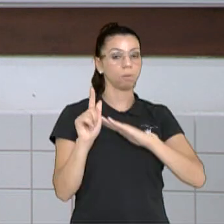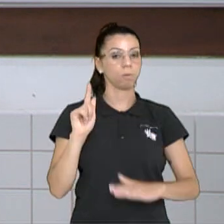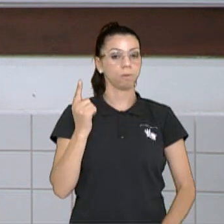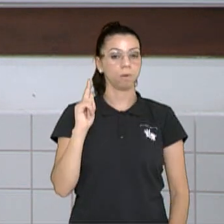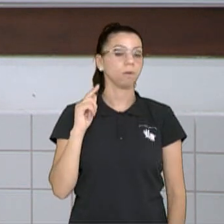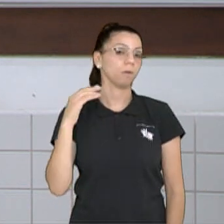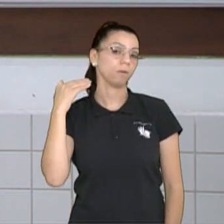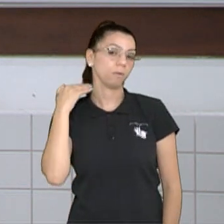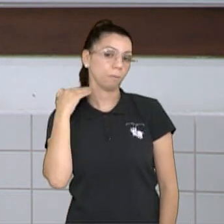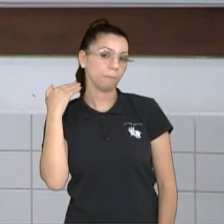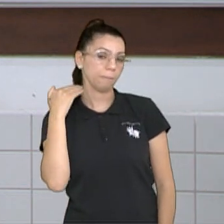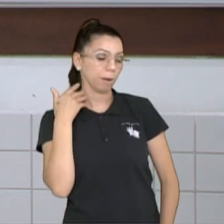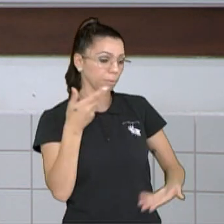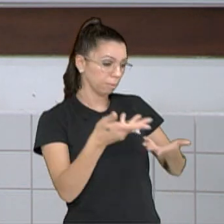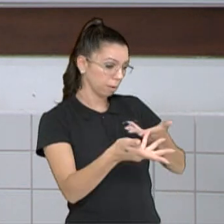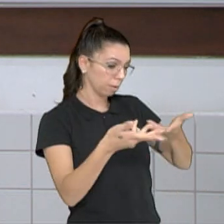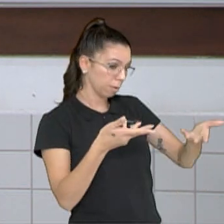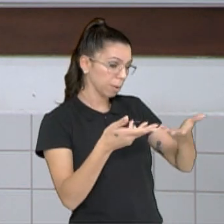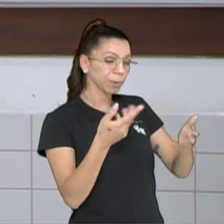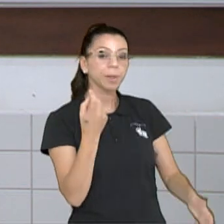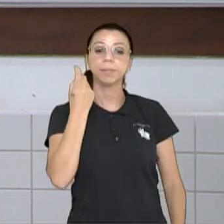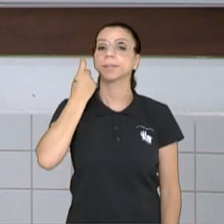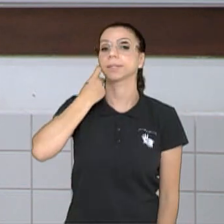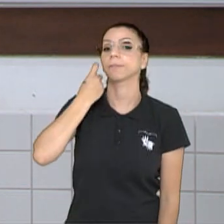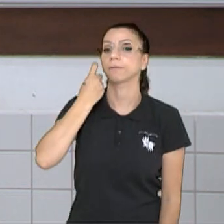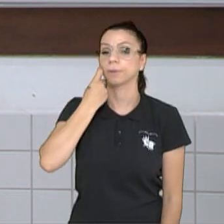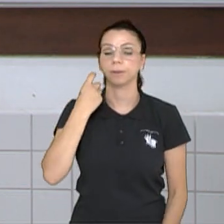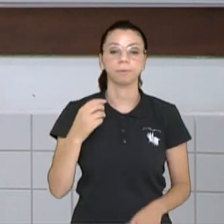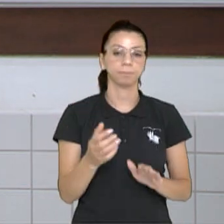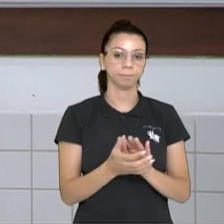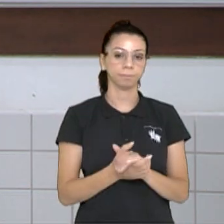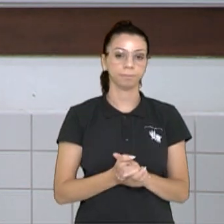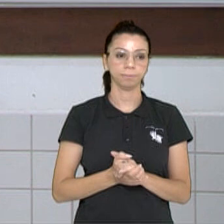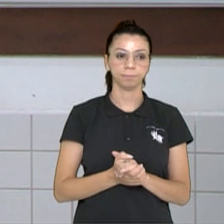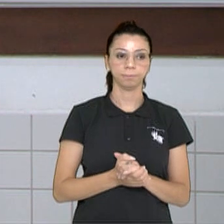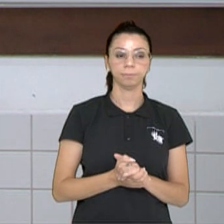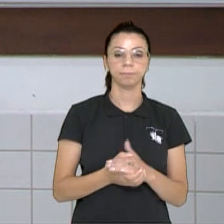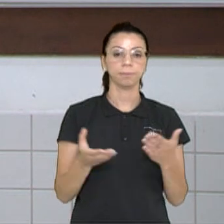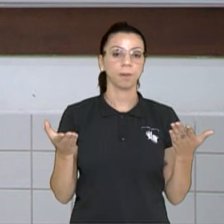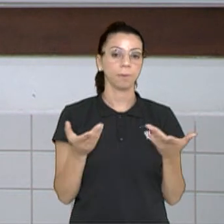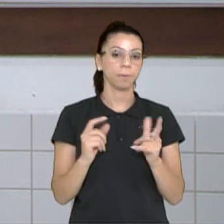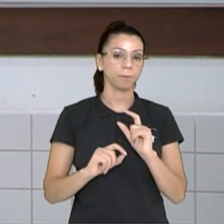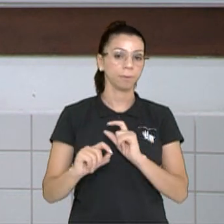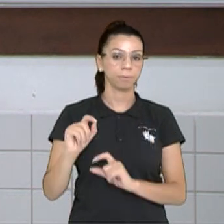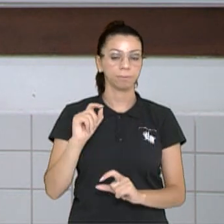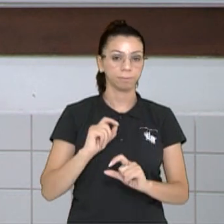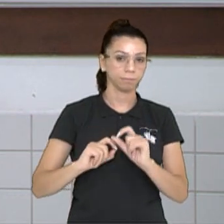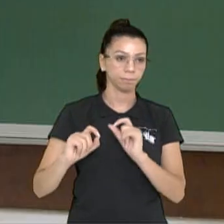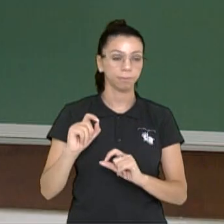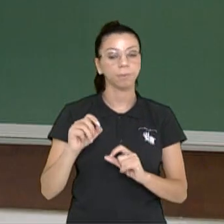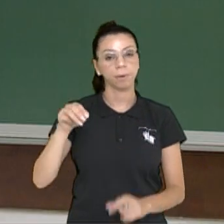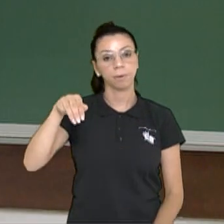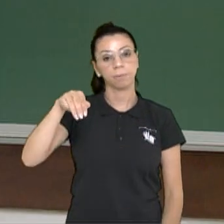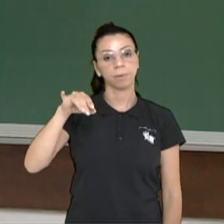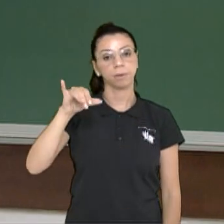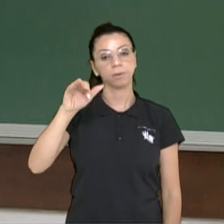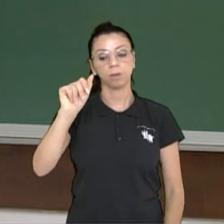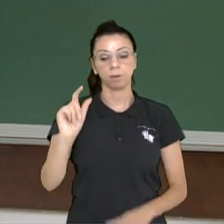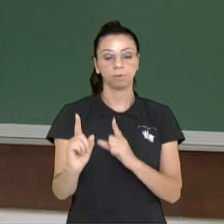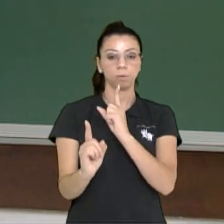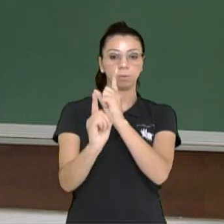atendeu no seu quinto dia de trabalho. Então, agora sim eu vou determinar a mediana.